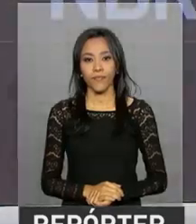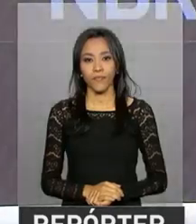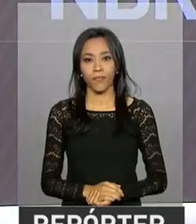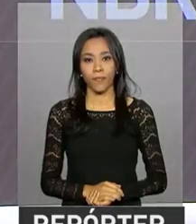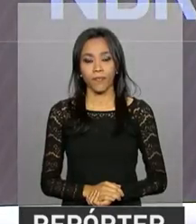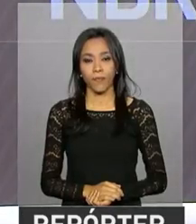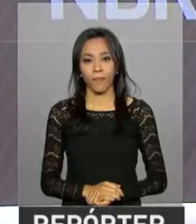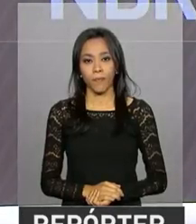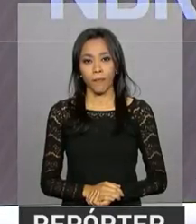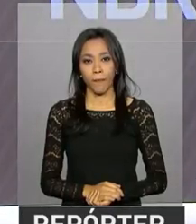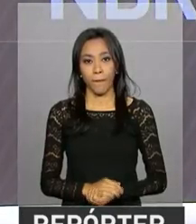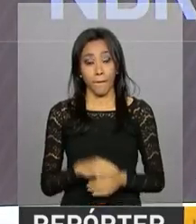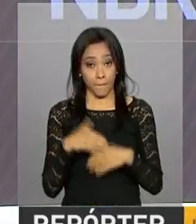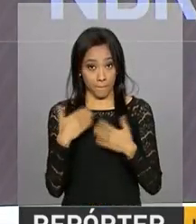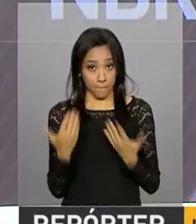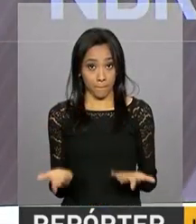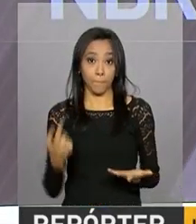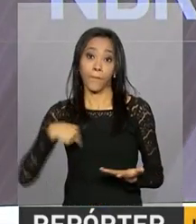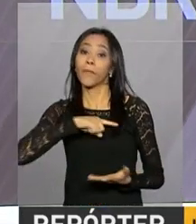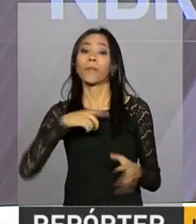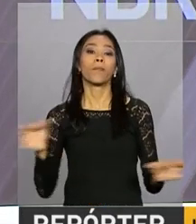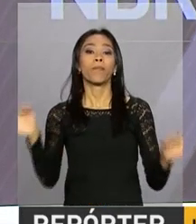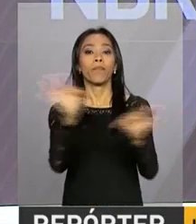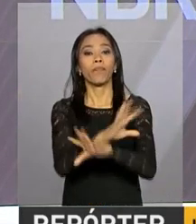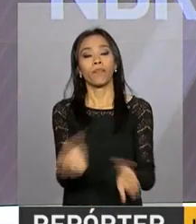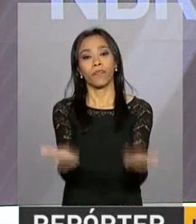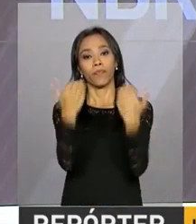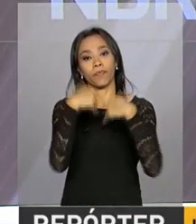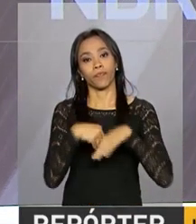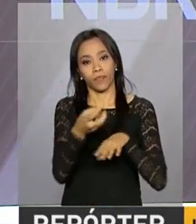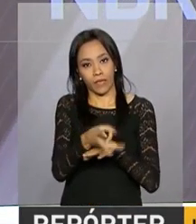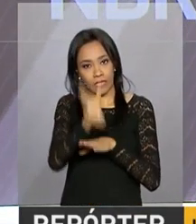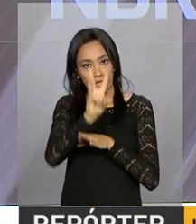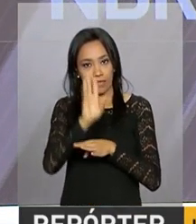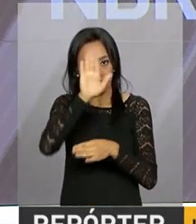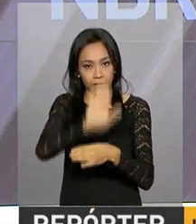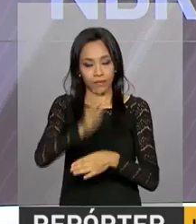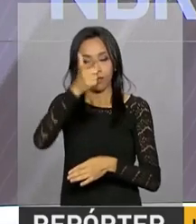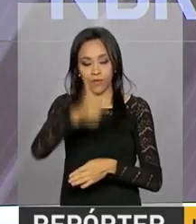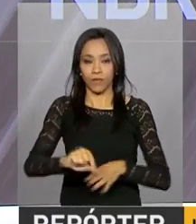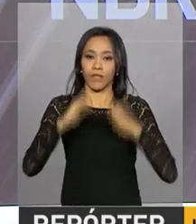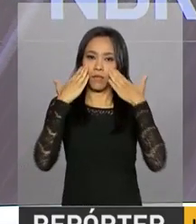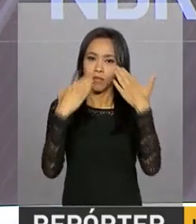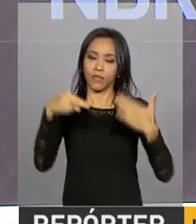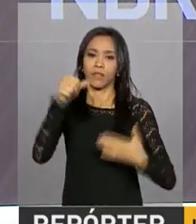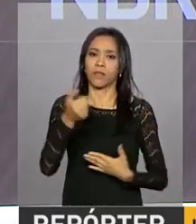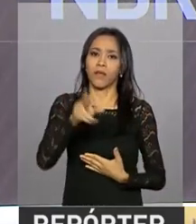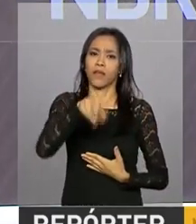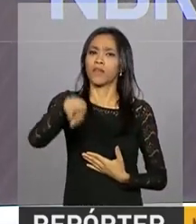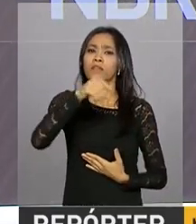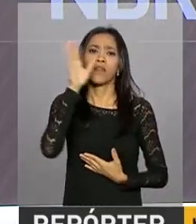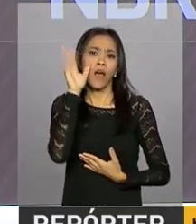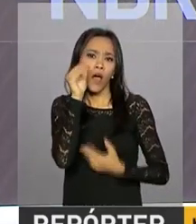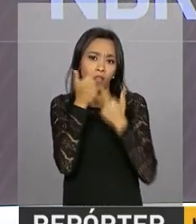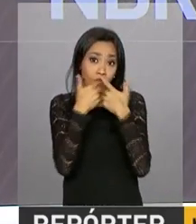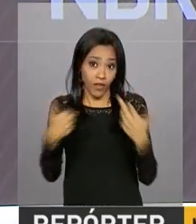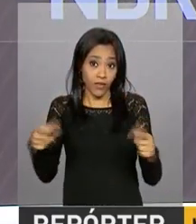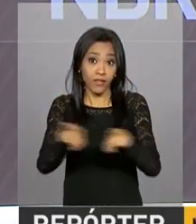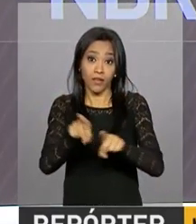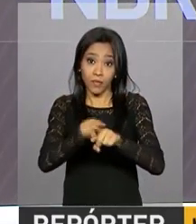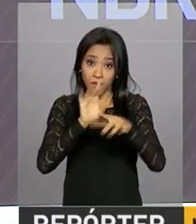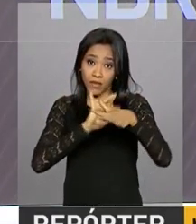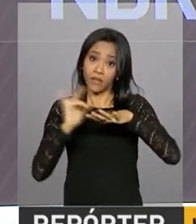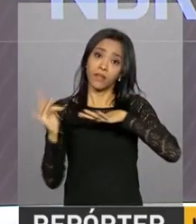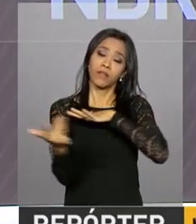certo e nós ficamos por aqui Voltamos às 3 da tarde na próxima edição do repórter NBR acompanha as novidades também